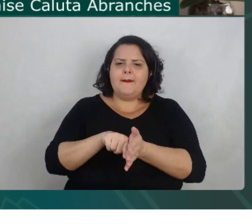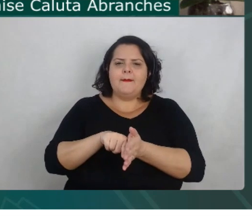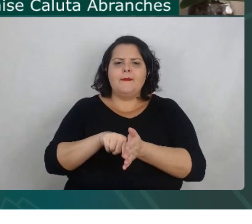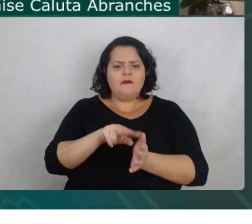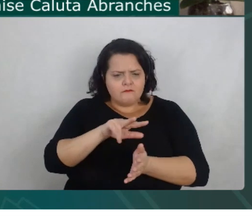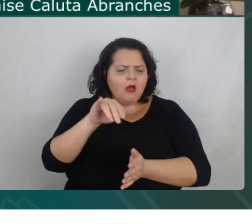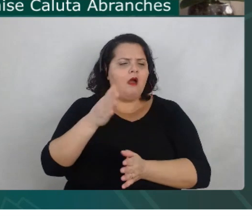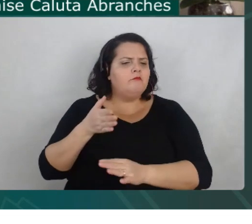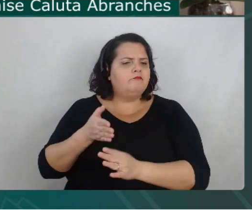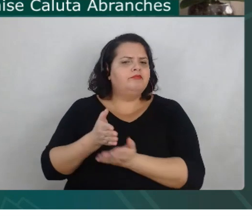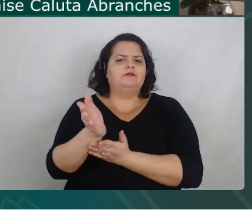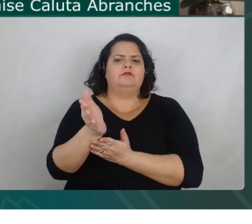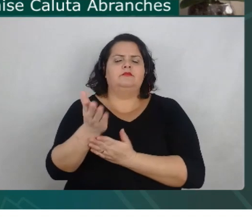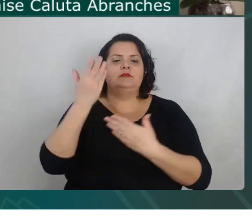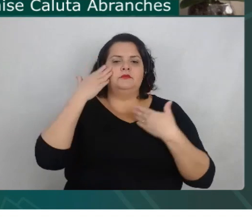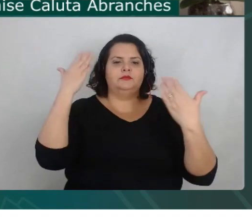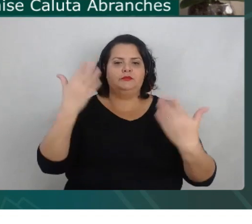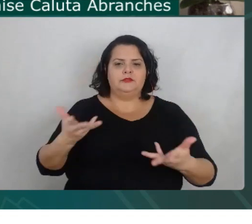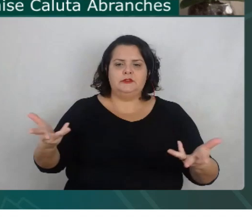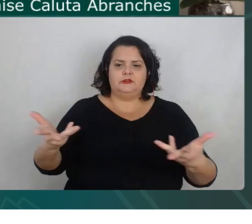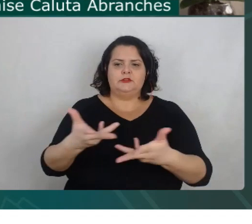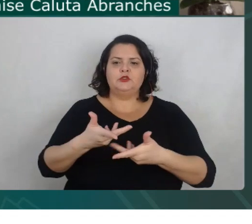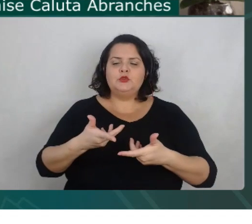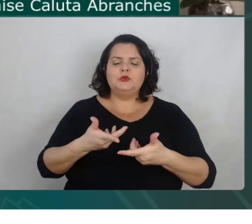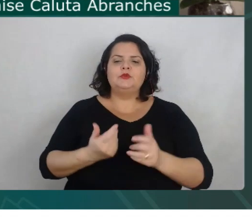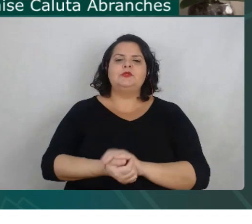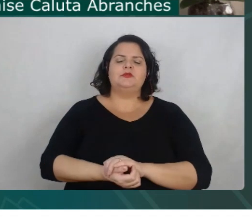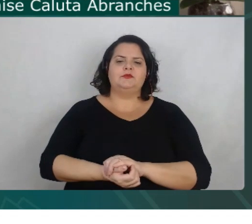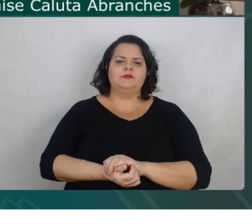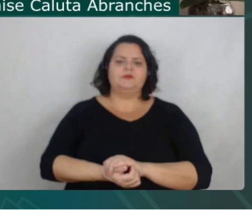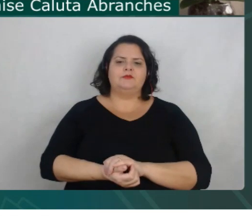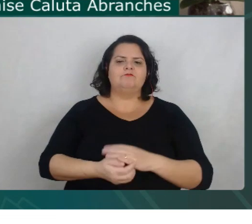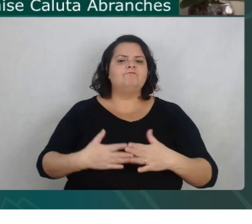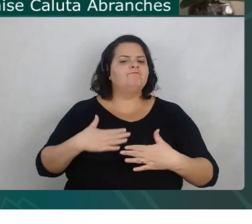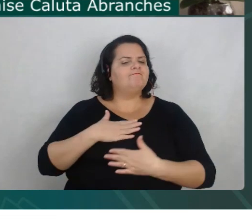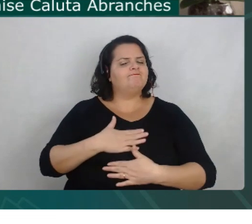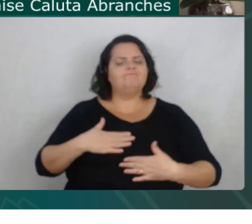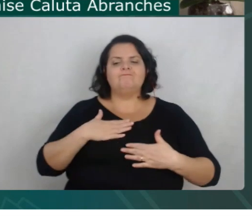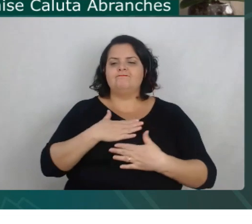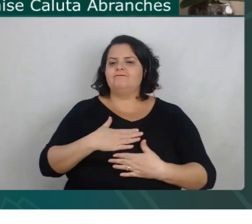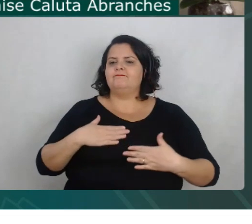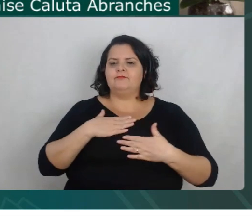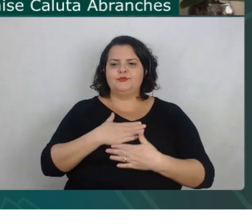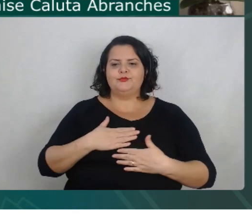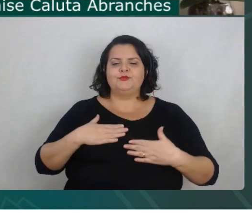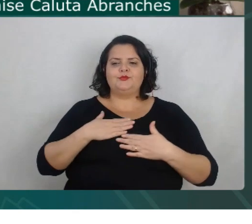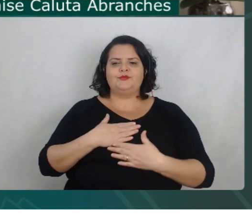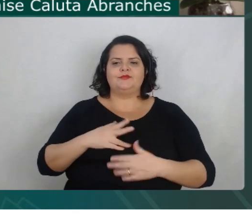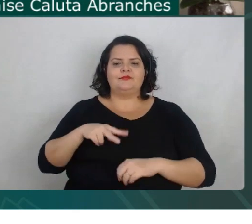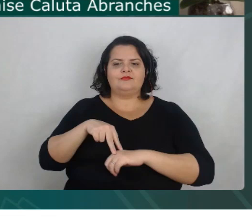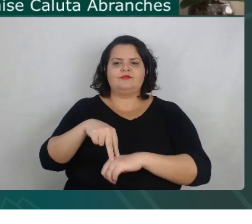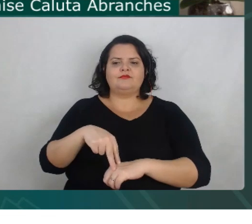esse caminho. Obrigado a todos, e para mim foi uma honra poder participar dessa